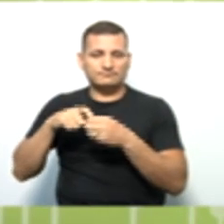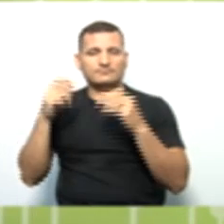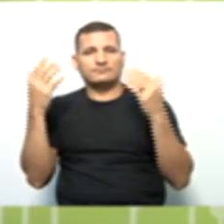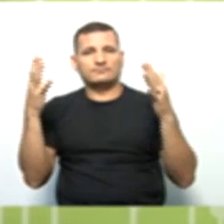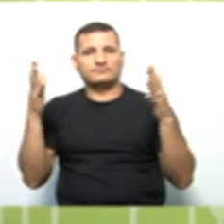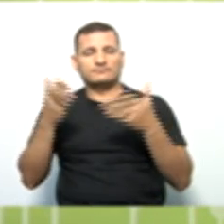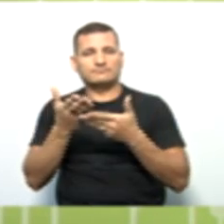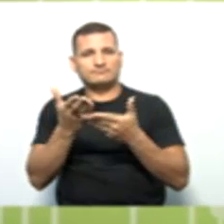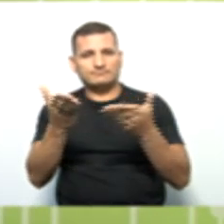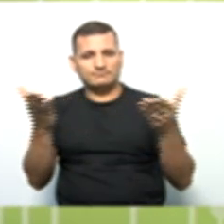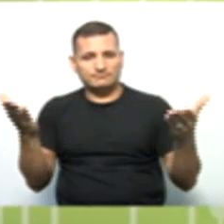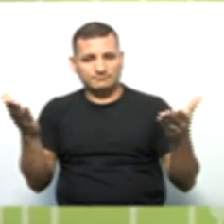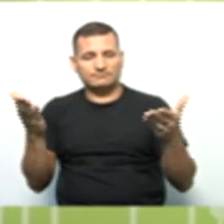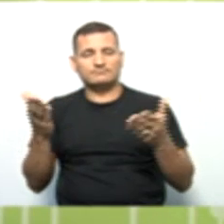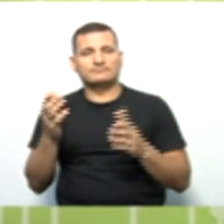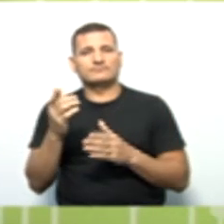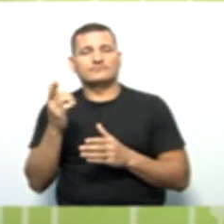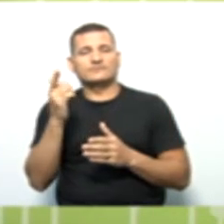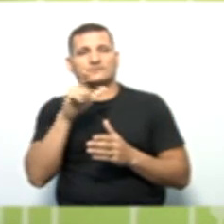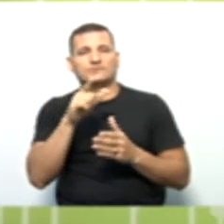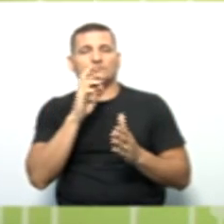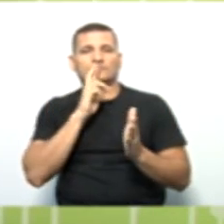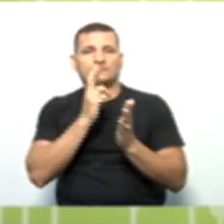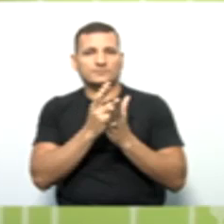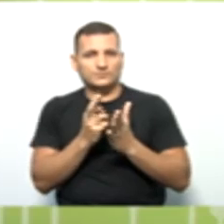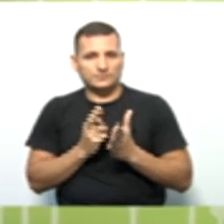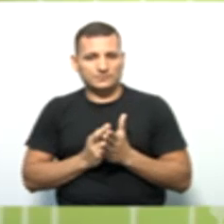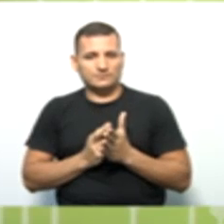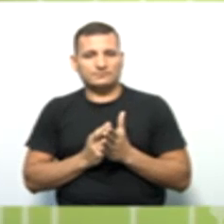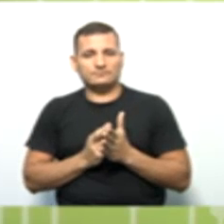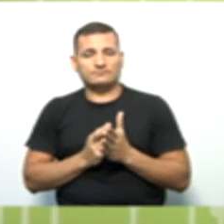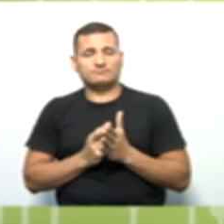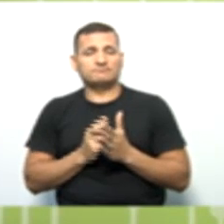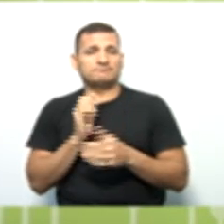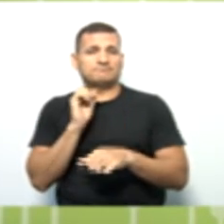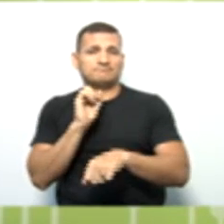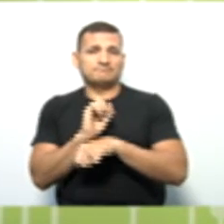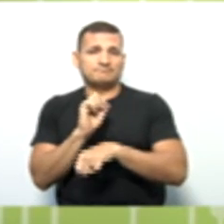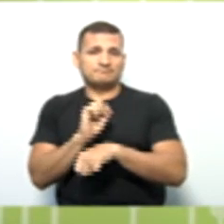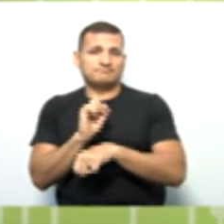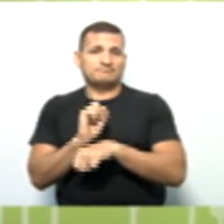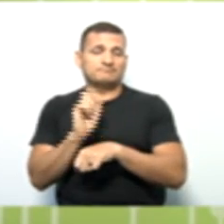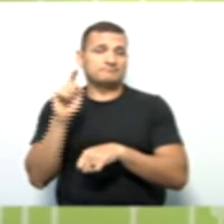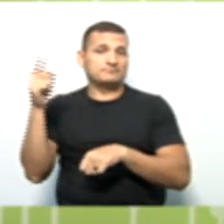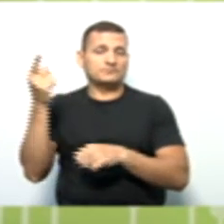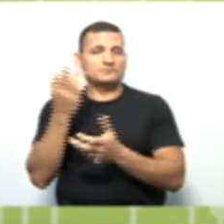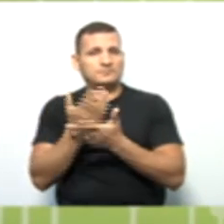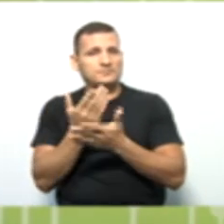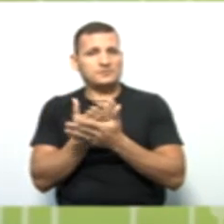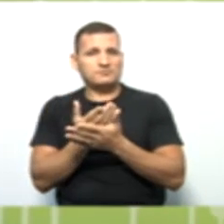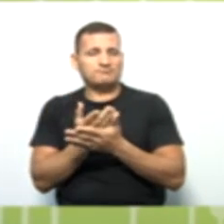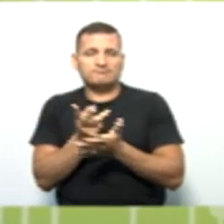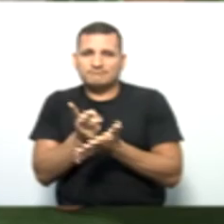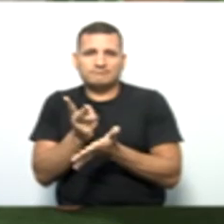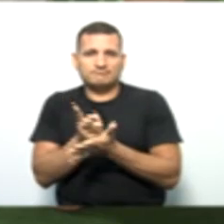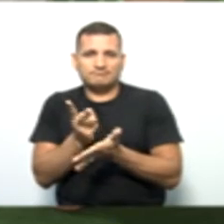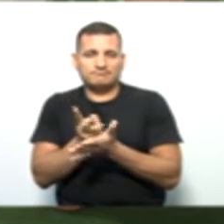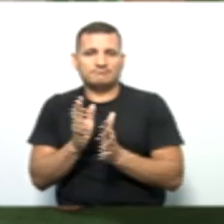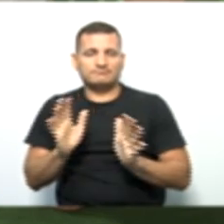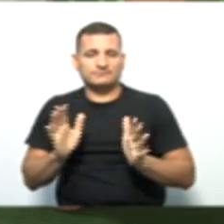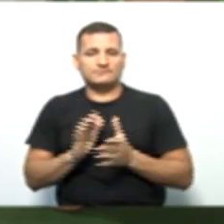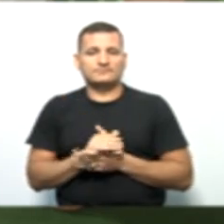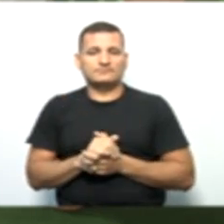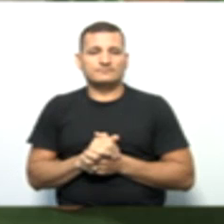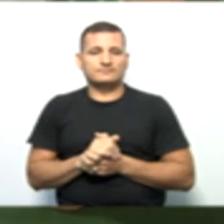para todos que puderam contribuir aí com as respostas e a gente espera esse mesmo ritmo nas próximas aulas, tá? Para finalizar, vou passar